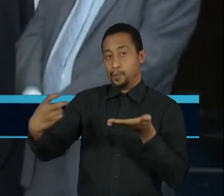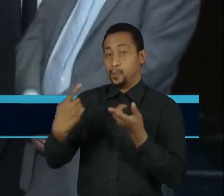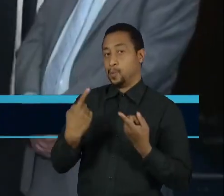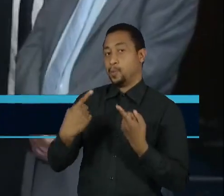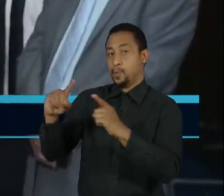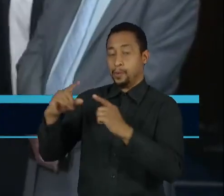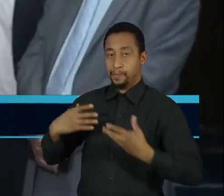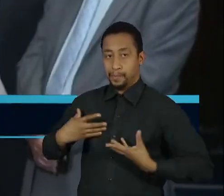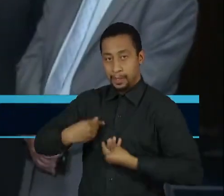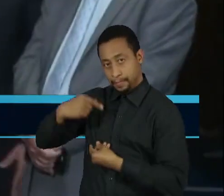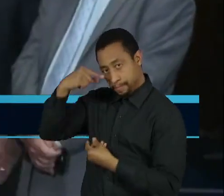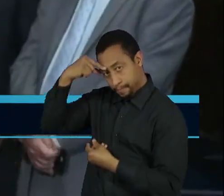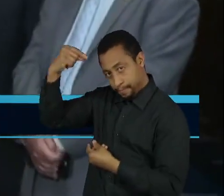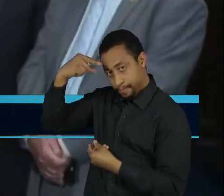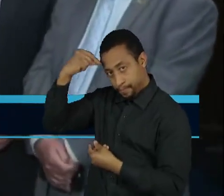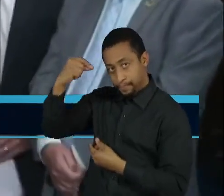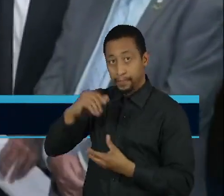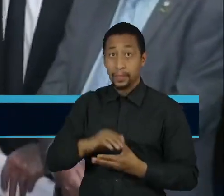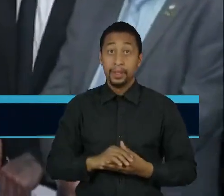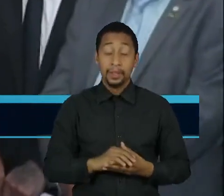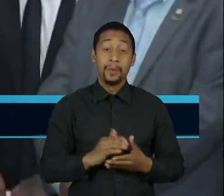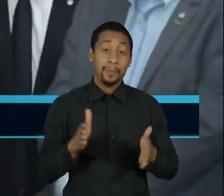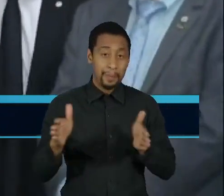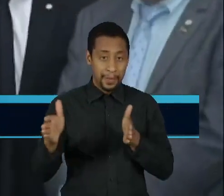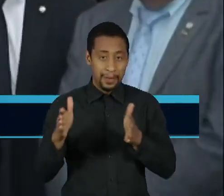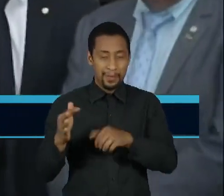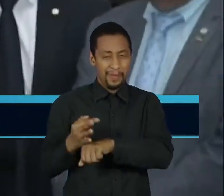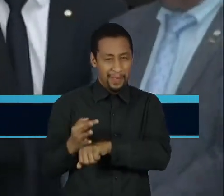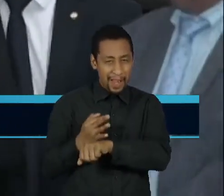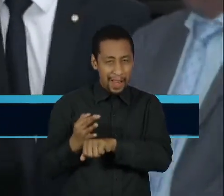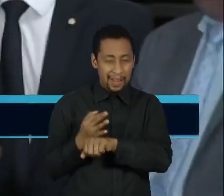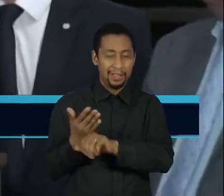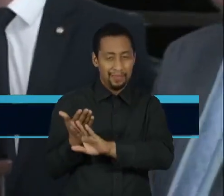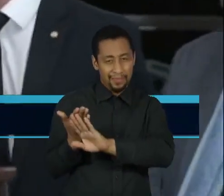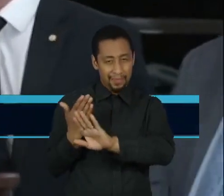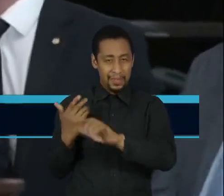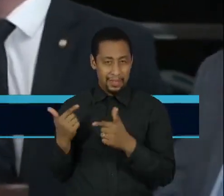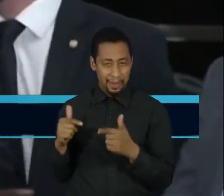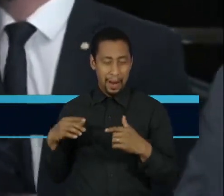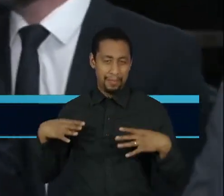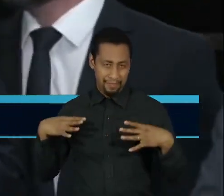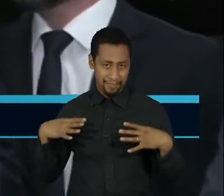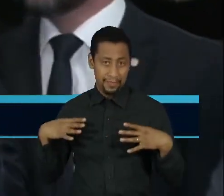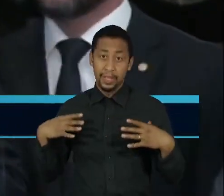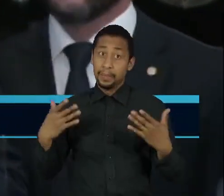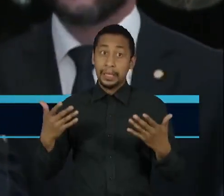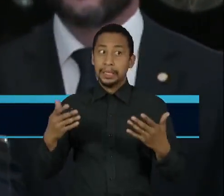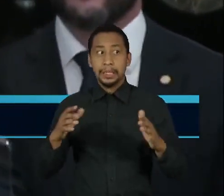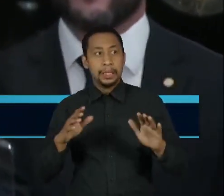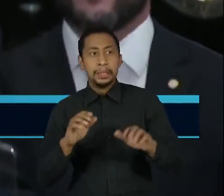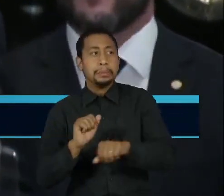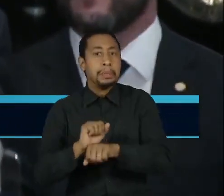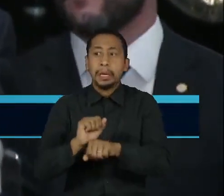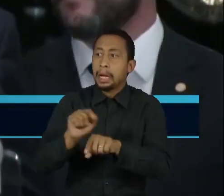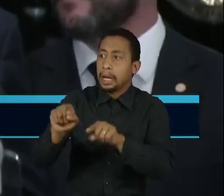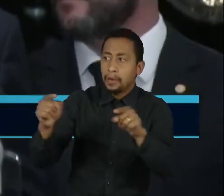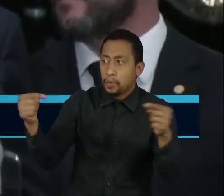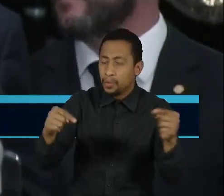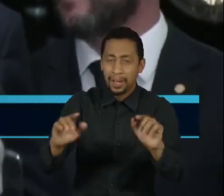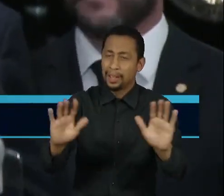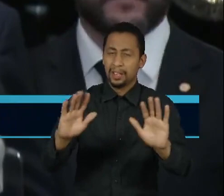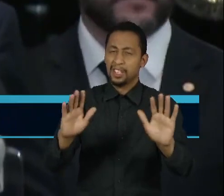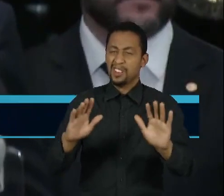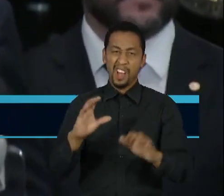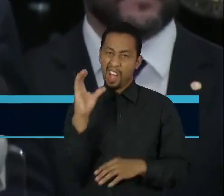Barroso. Apesar do recesso, parlamentares da oposição não quiseram esperar a volta dos colegas e já protocolaram